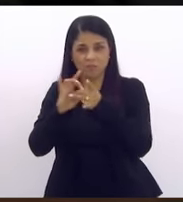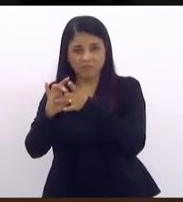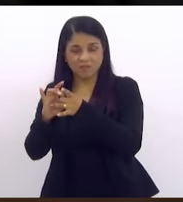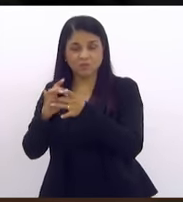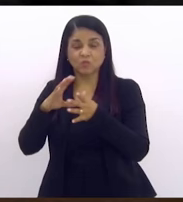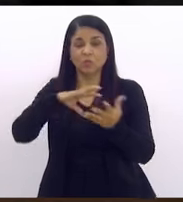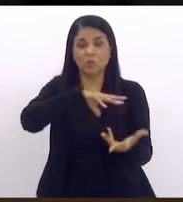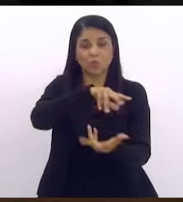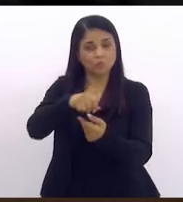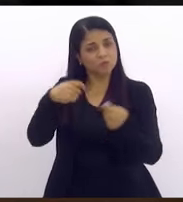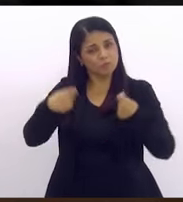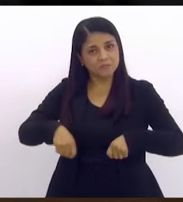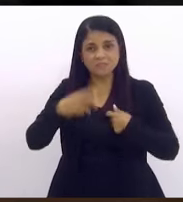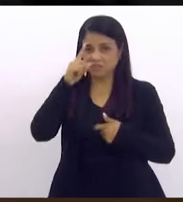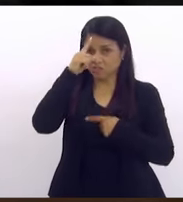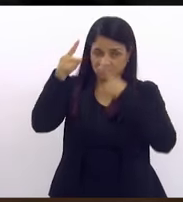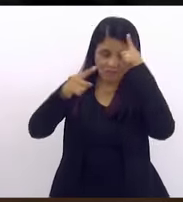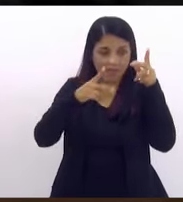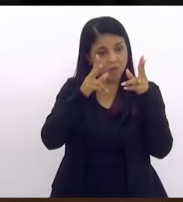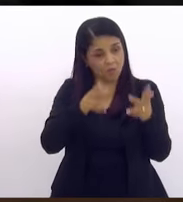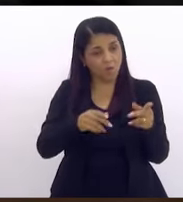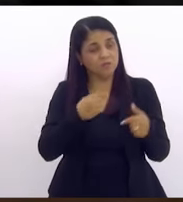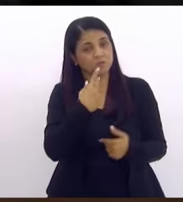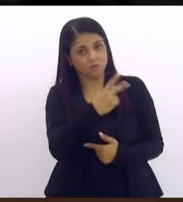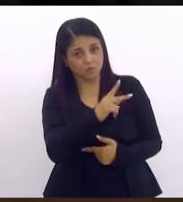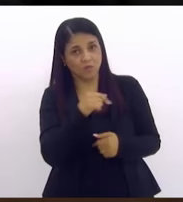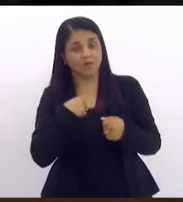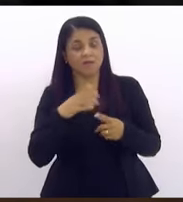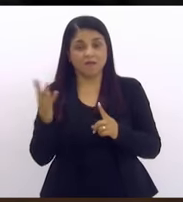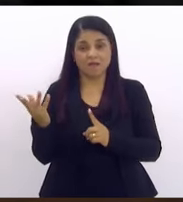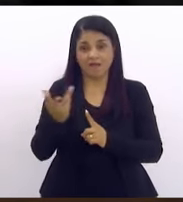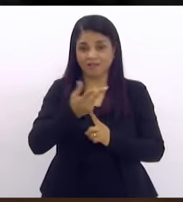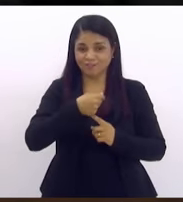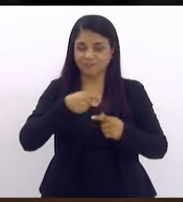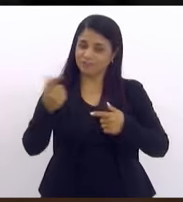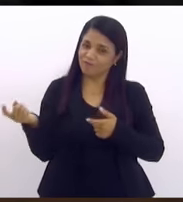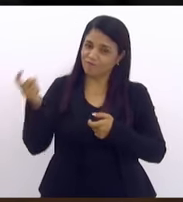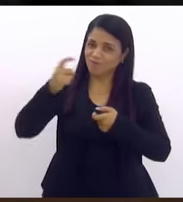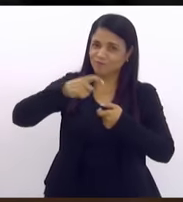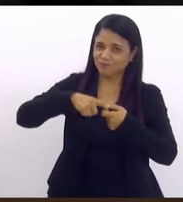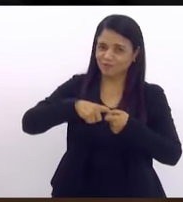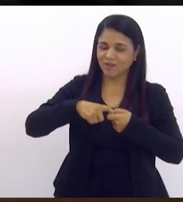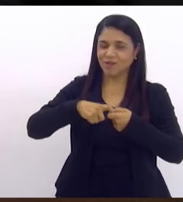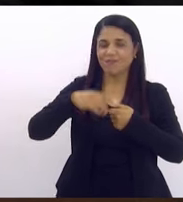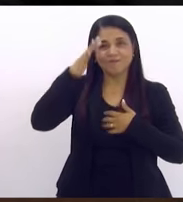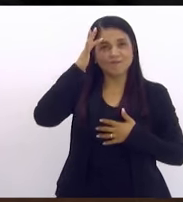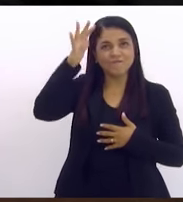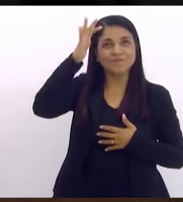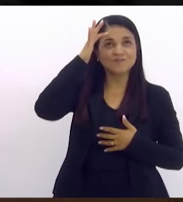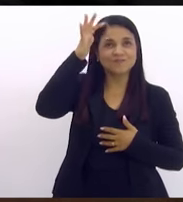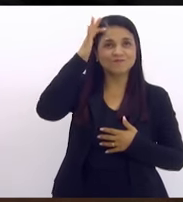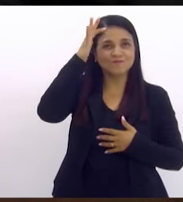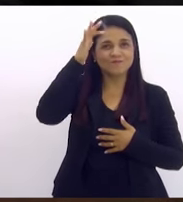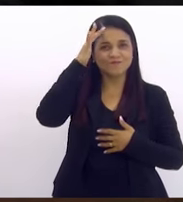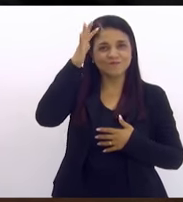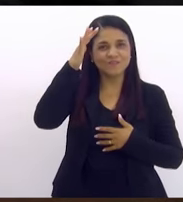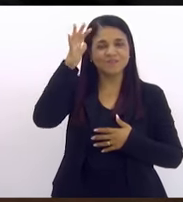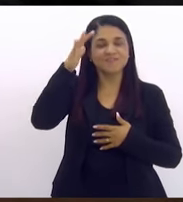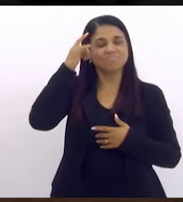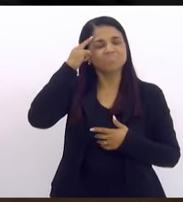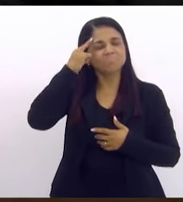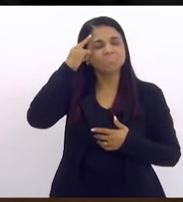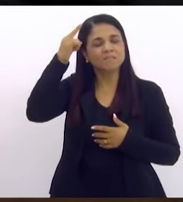ideias como as suas então é hora do artista retomar o pincel de o filósofo dar ainda mais forma ao